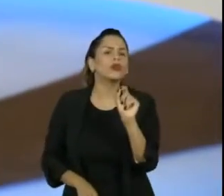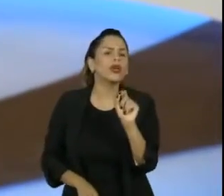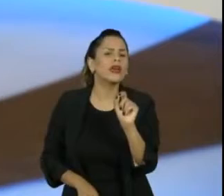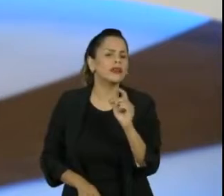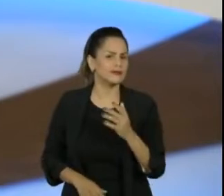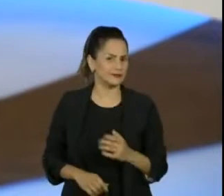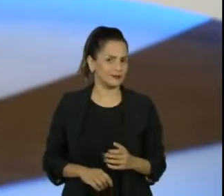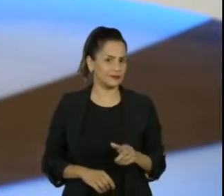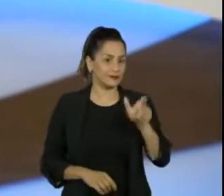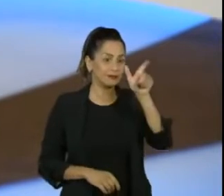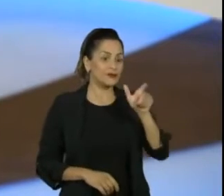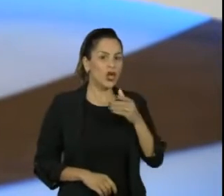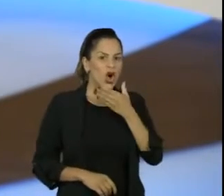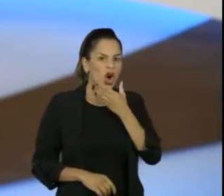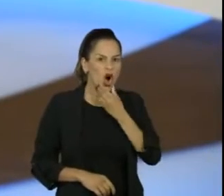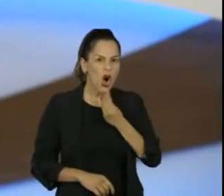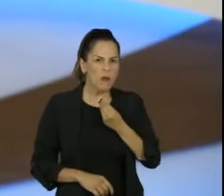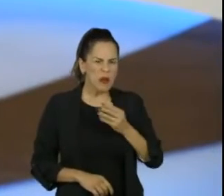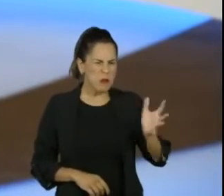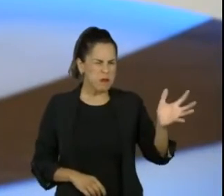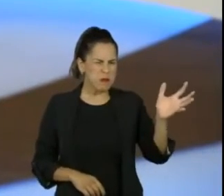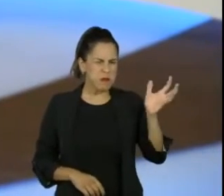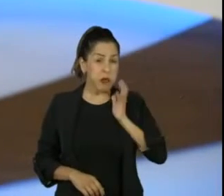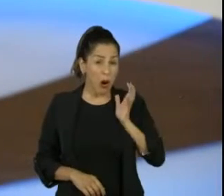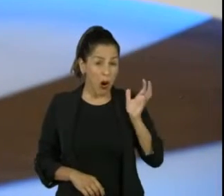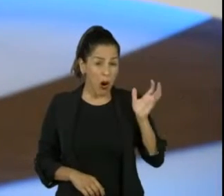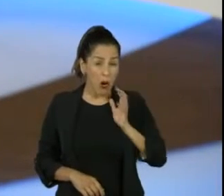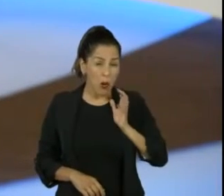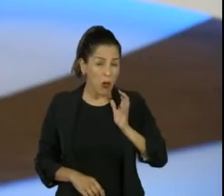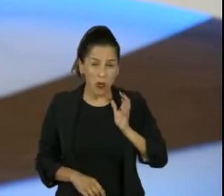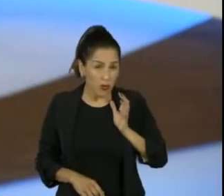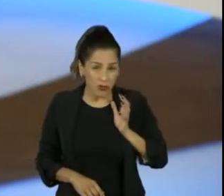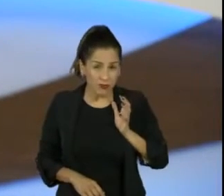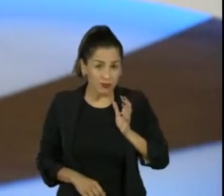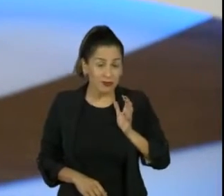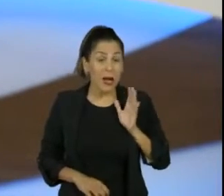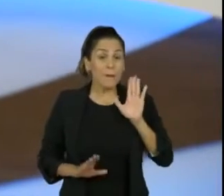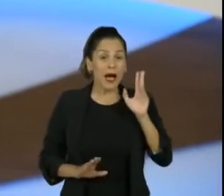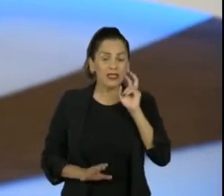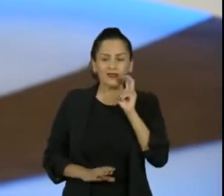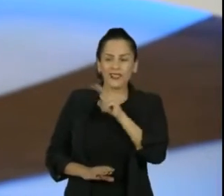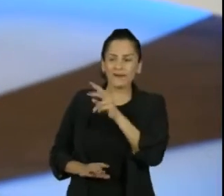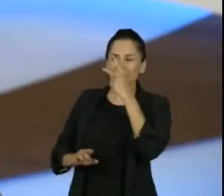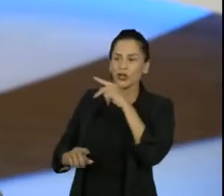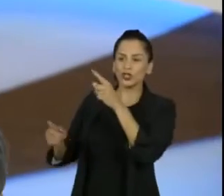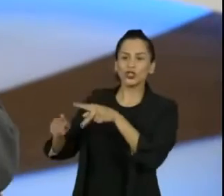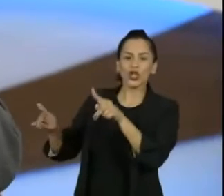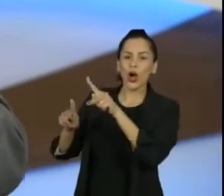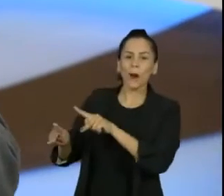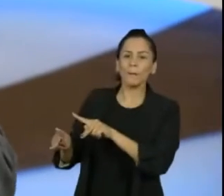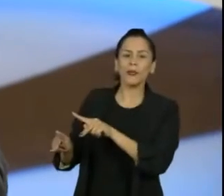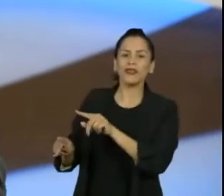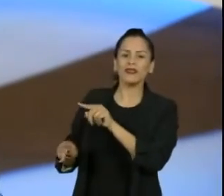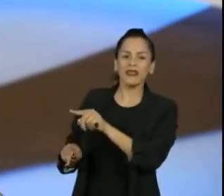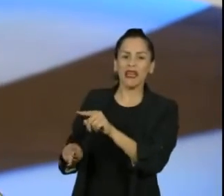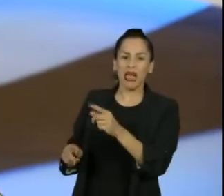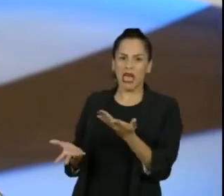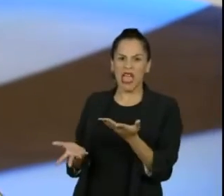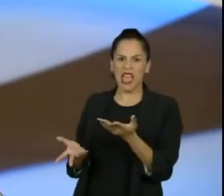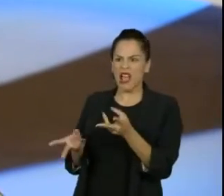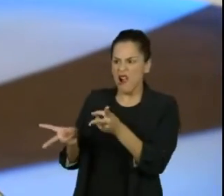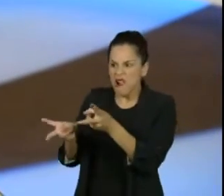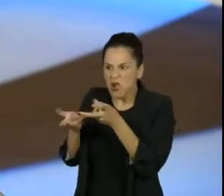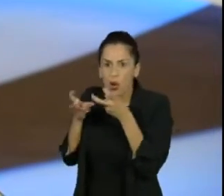social, tá? Obra social. Então, aquilo para ele não vale absolutamente